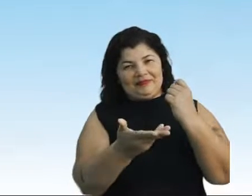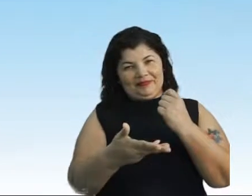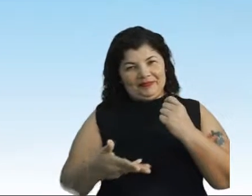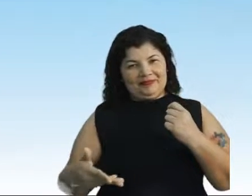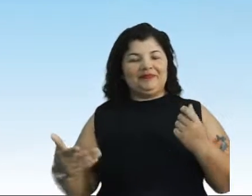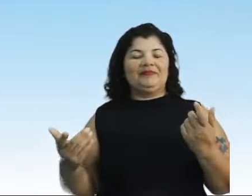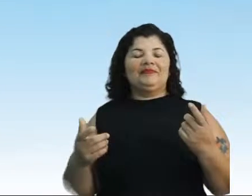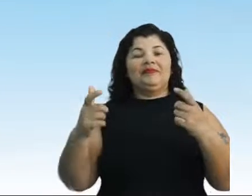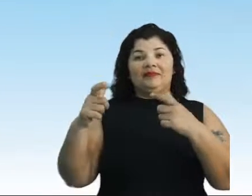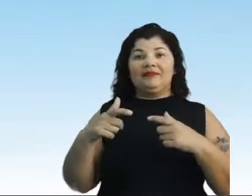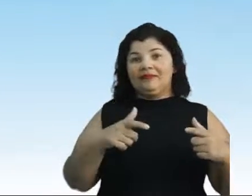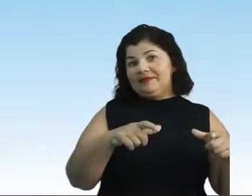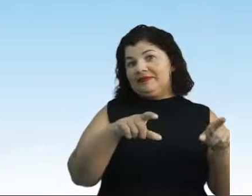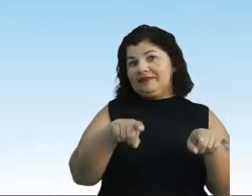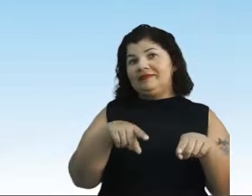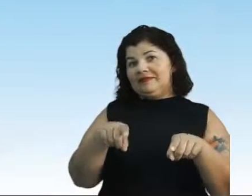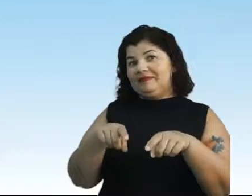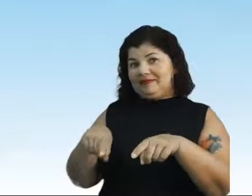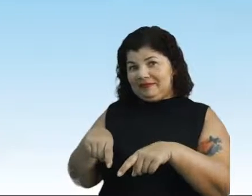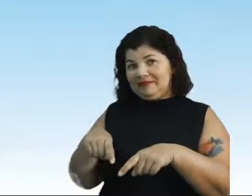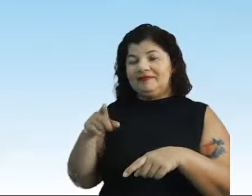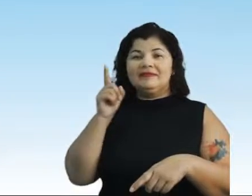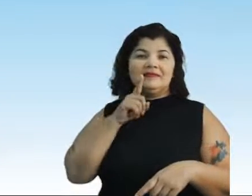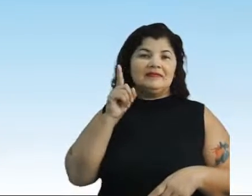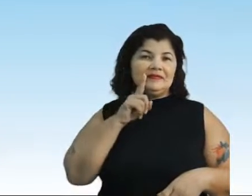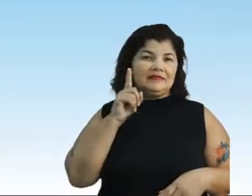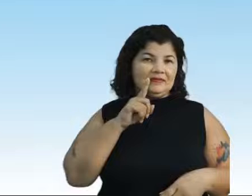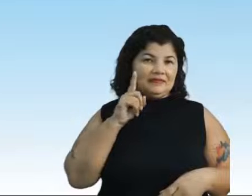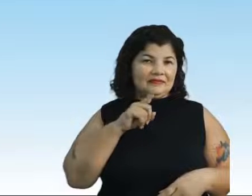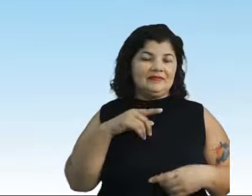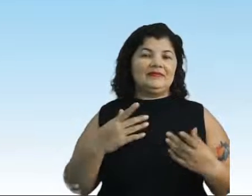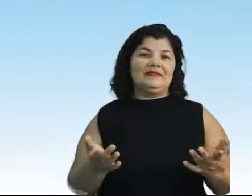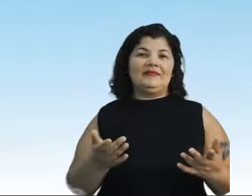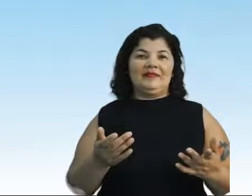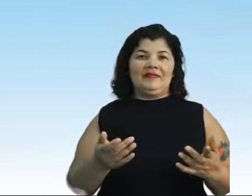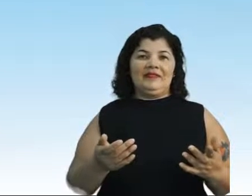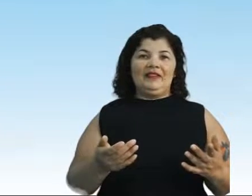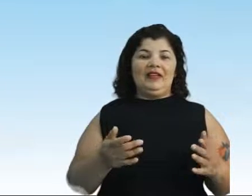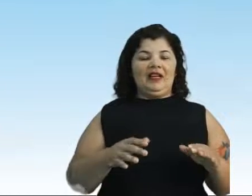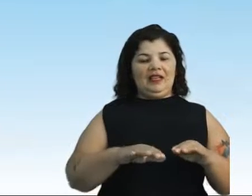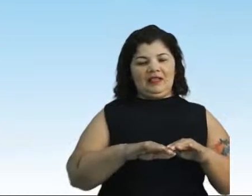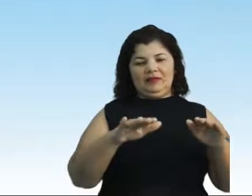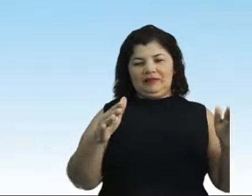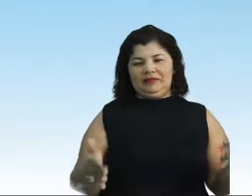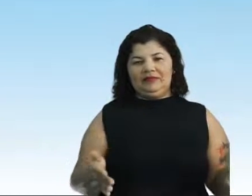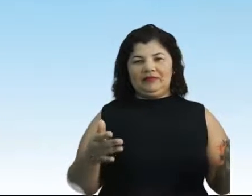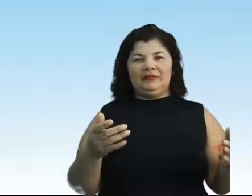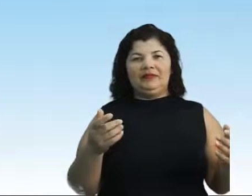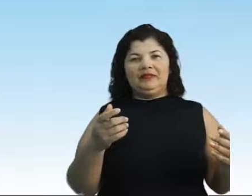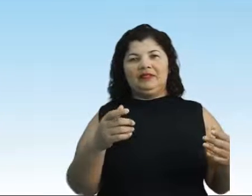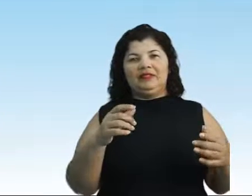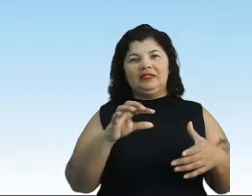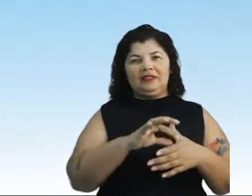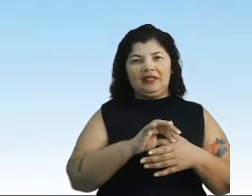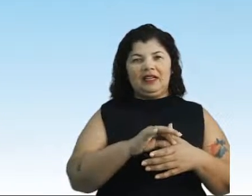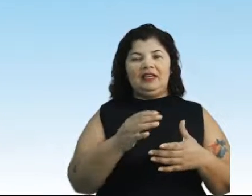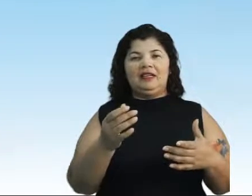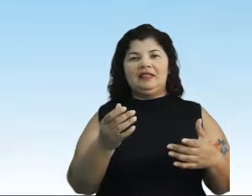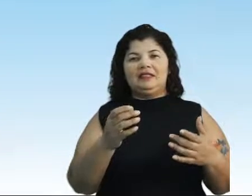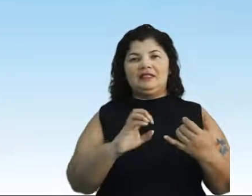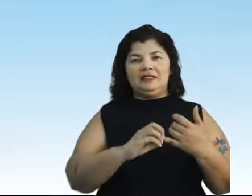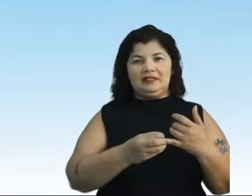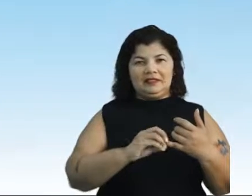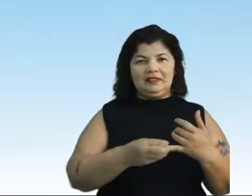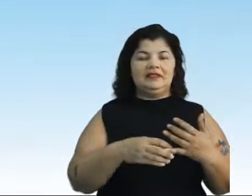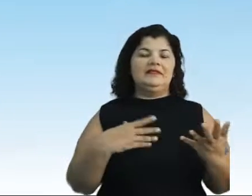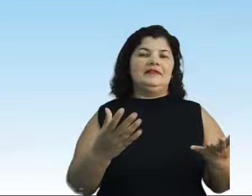mais selvagem, digamos assim, dos Estados Unidos. Então, essas carroças, eles colocavam grãos, carnes, biscoitos,